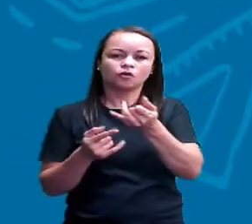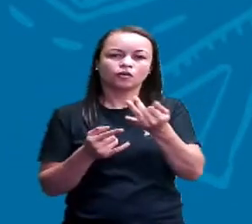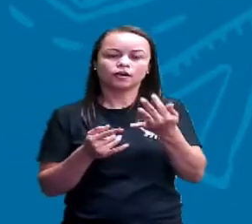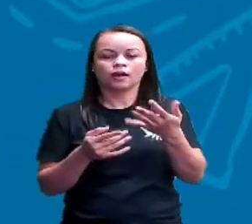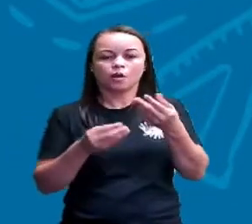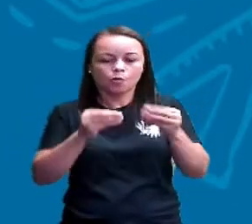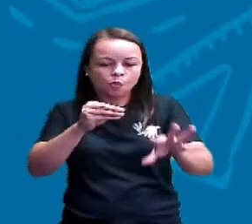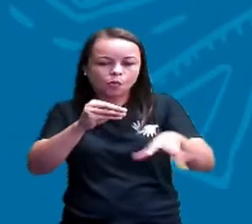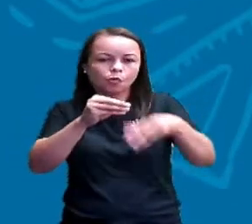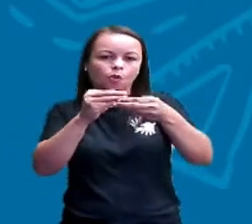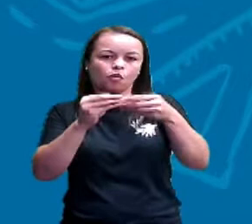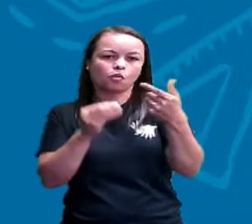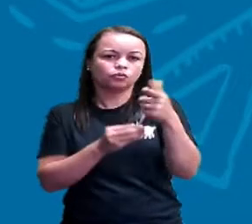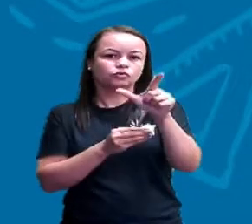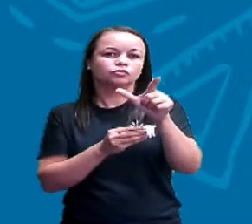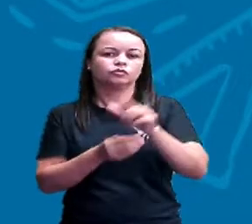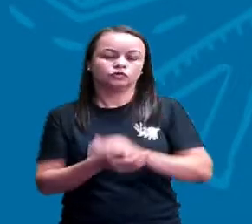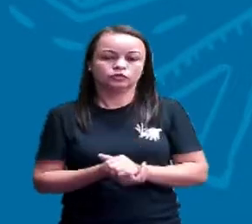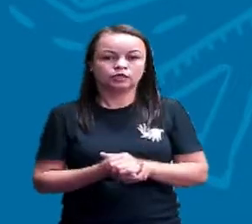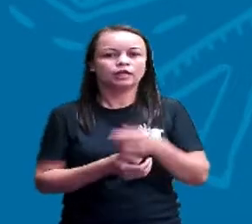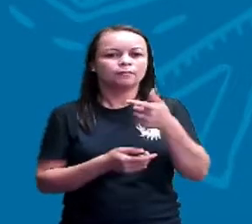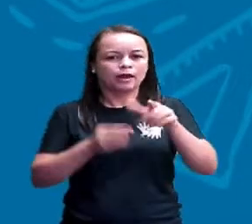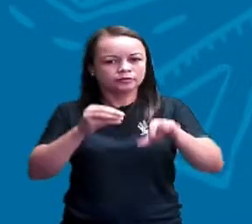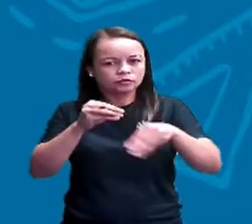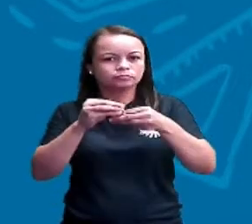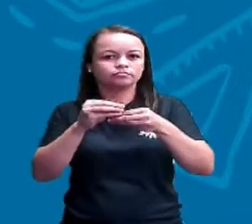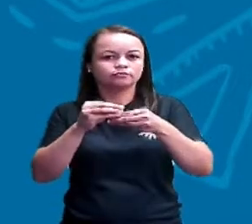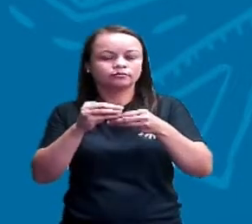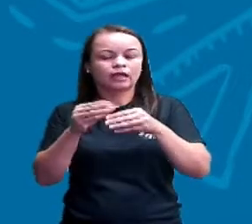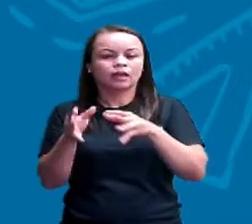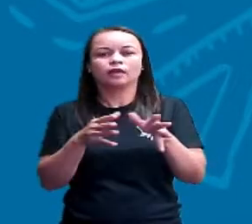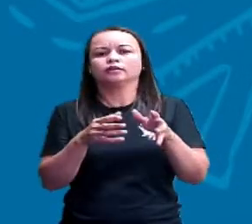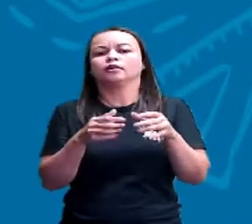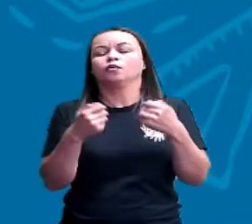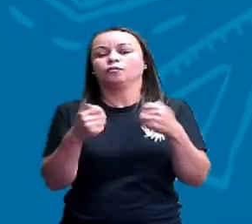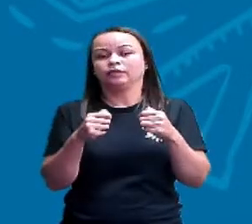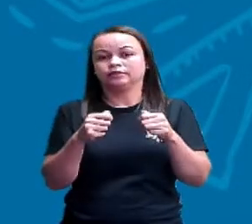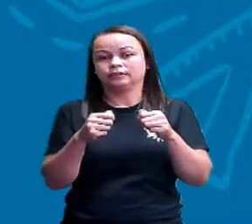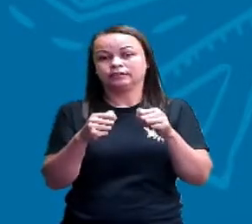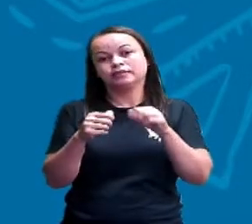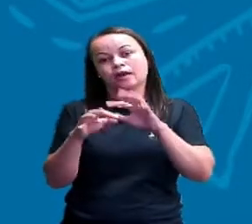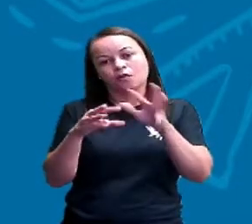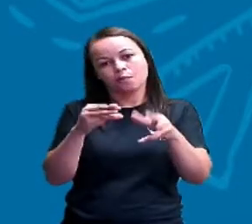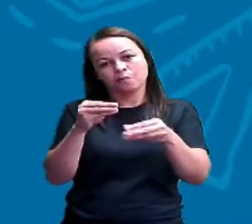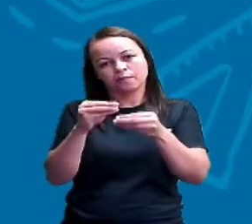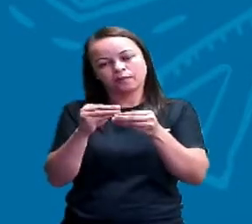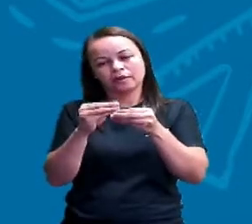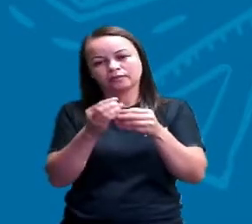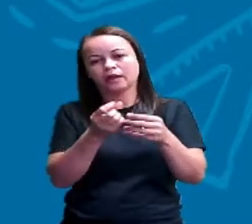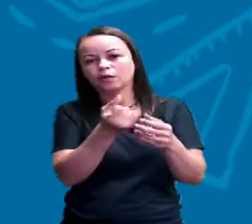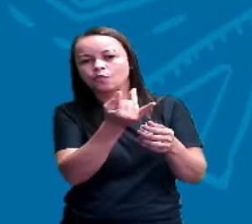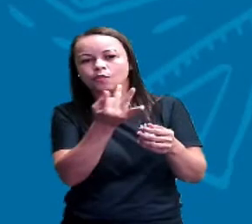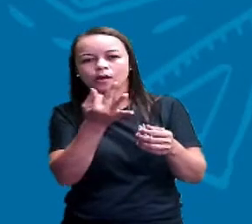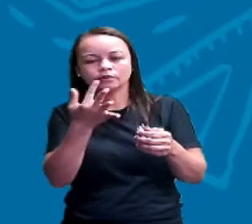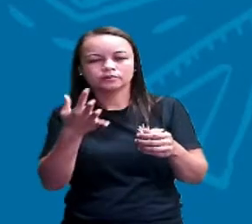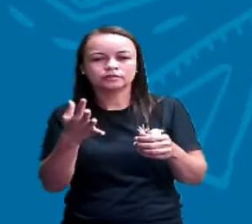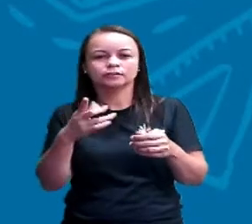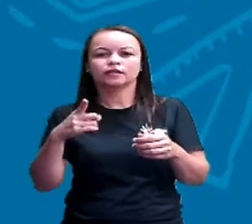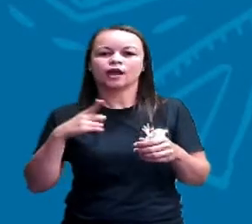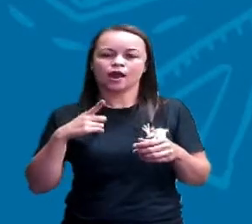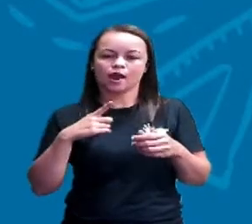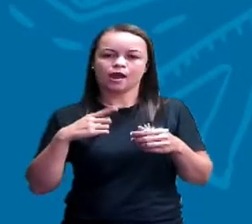um triângulo e mais um, para a gente poder completar. E aí, ó, a gente vai ter